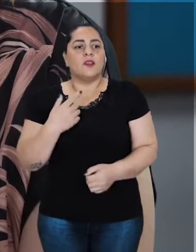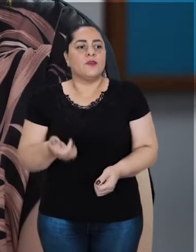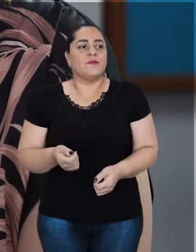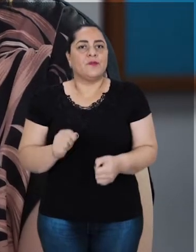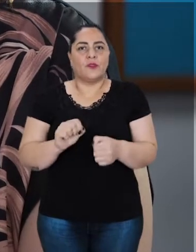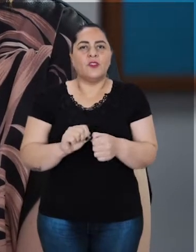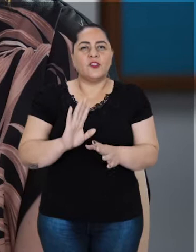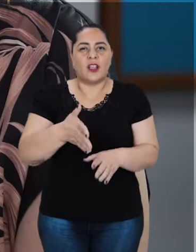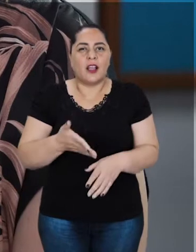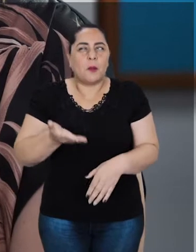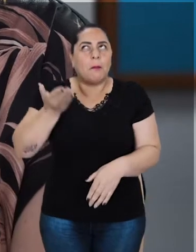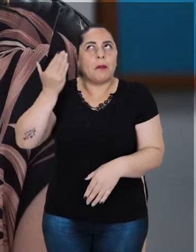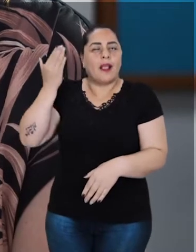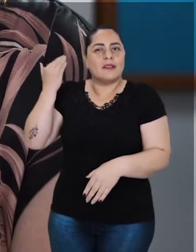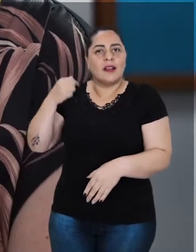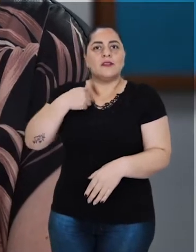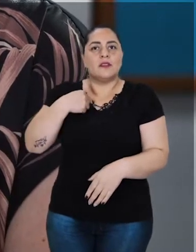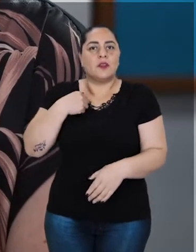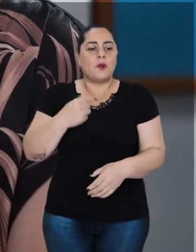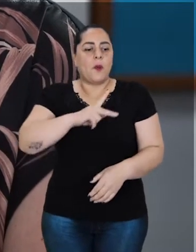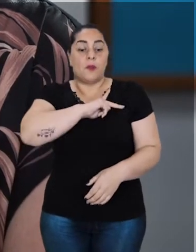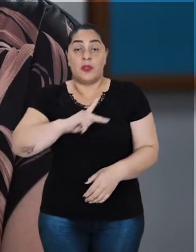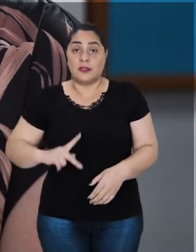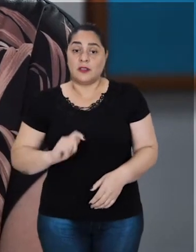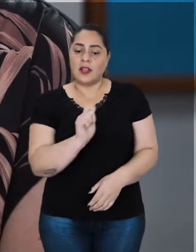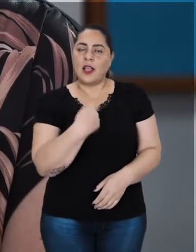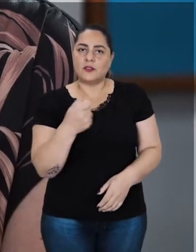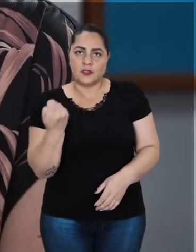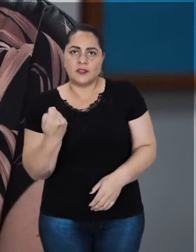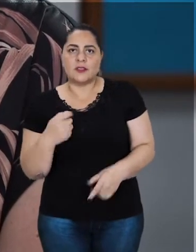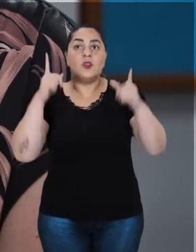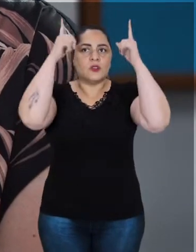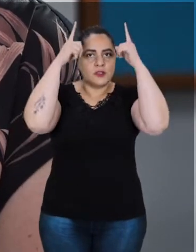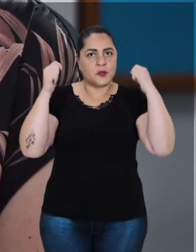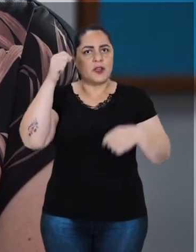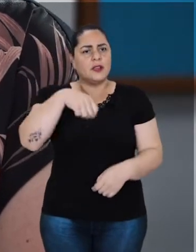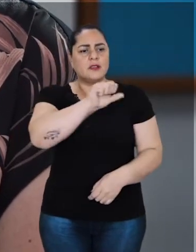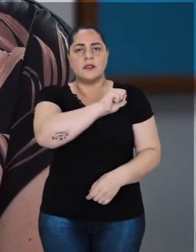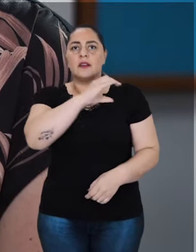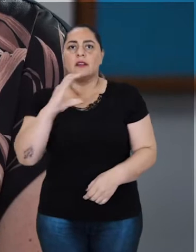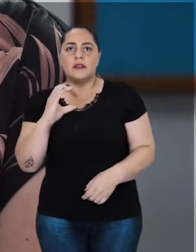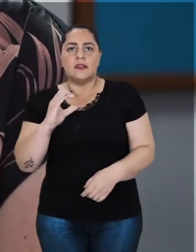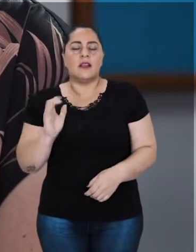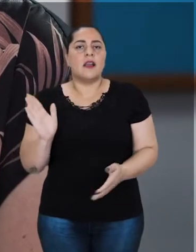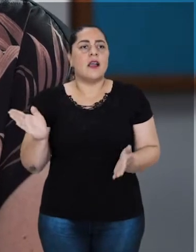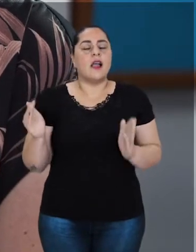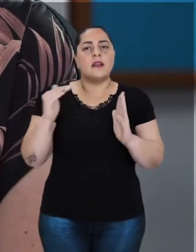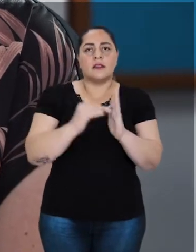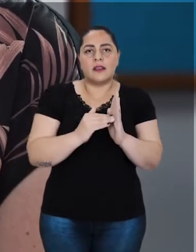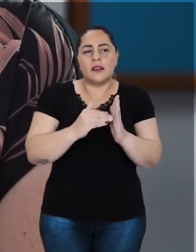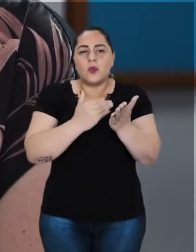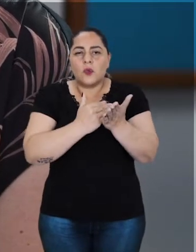Fiz parte desde o início como presidente da Associação dos Enfermeiros da Serra Catarinense, desde o pensar do